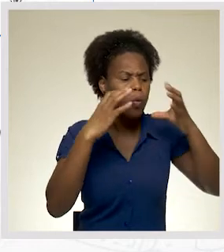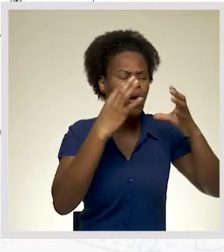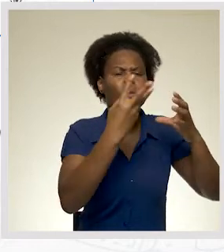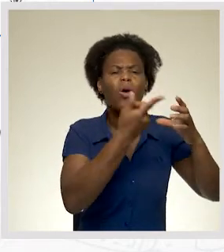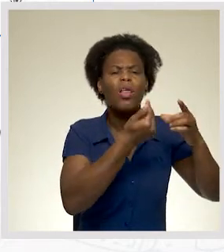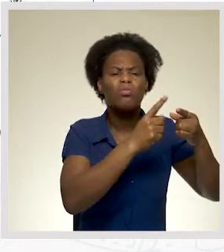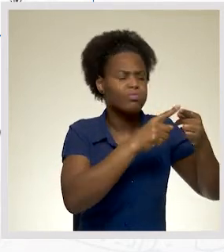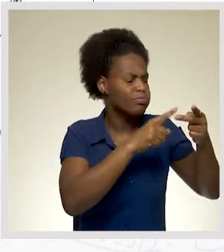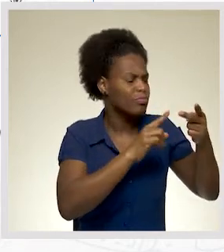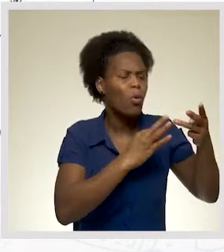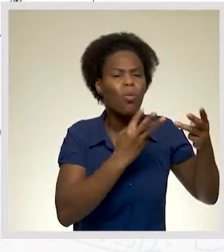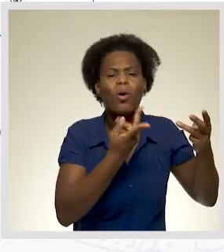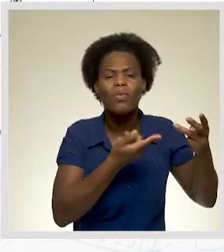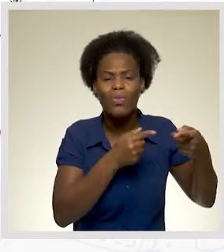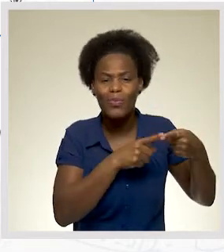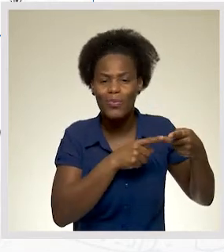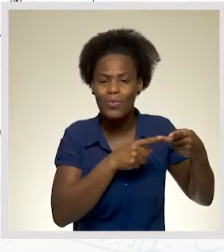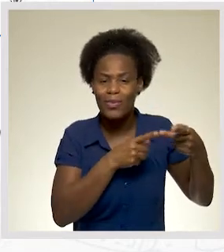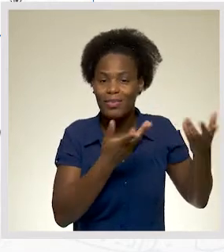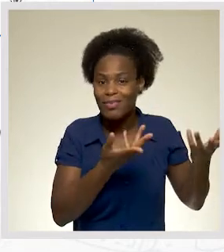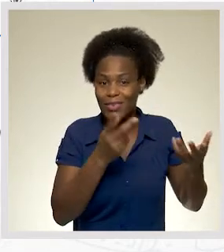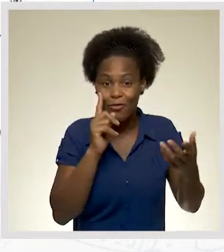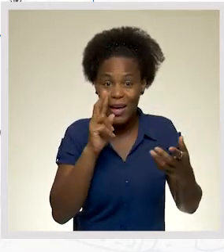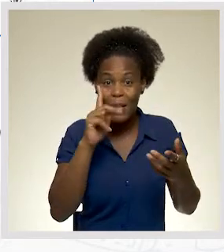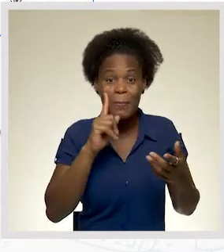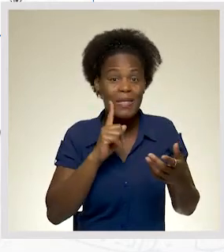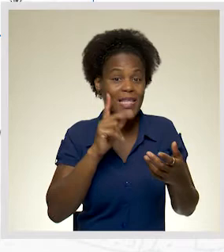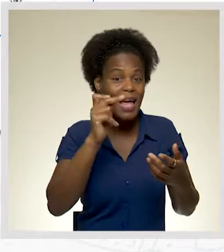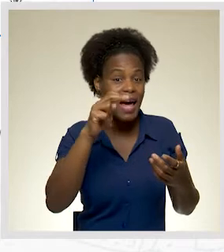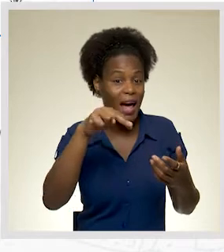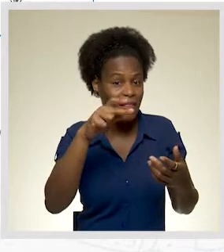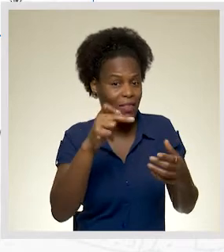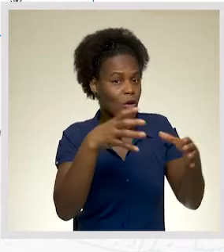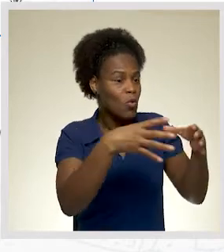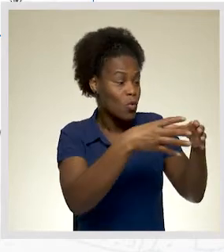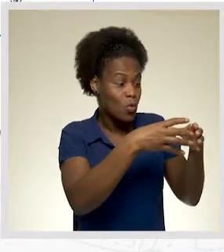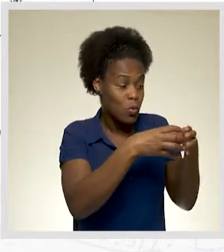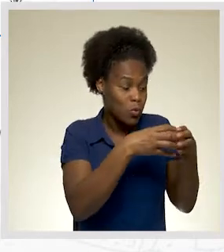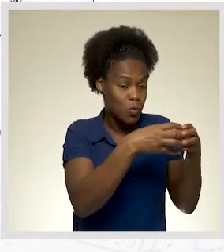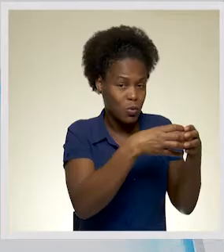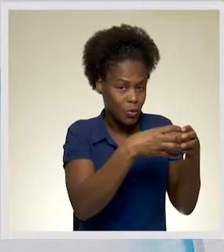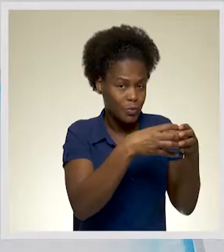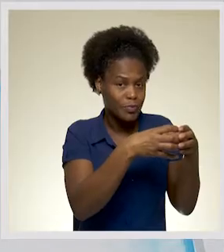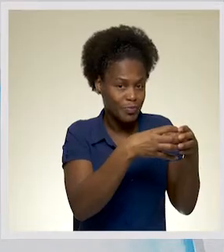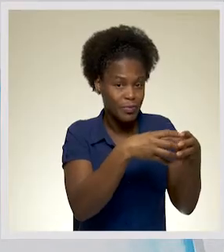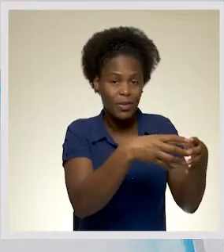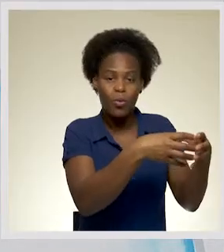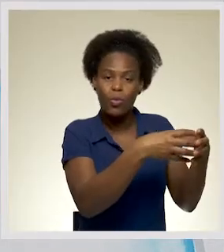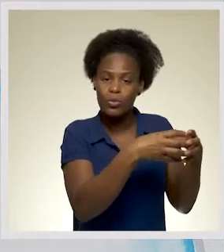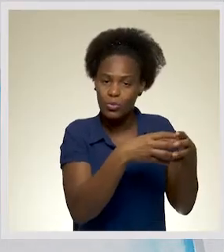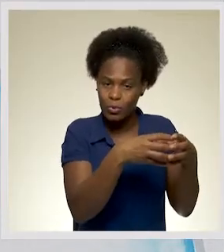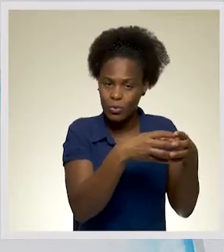Já viram? A Ana levou um grupo, um conjunto de quantos